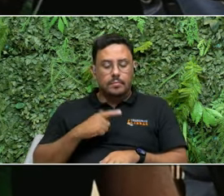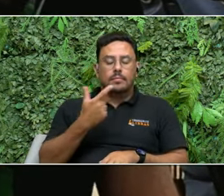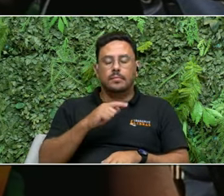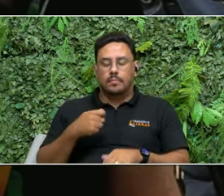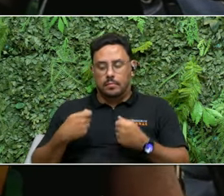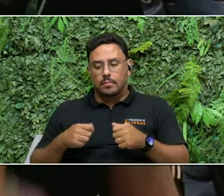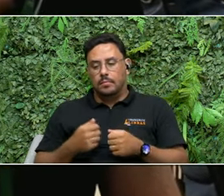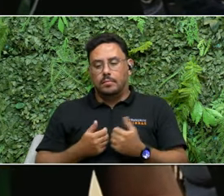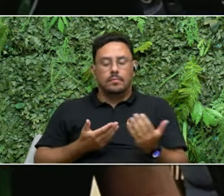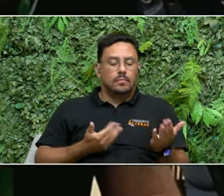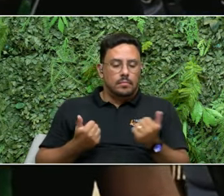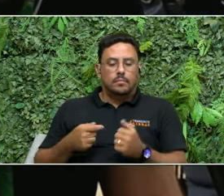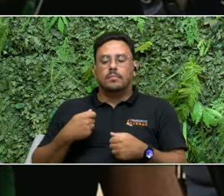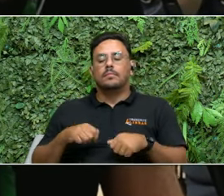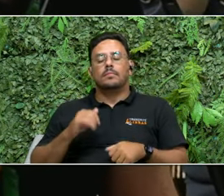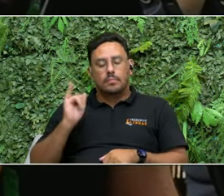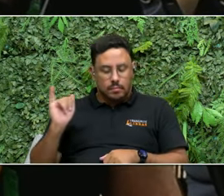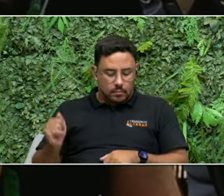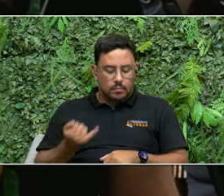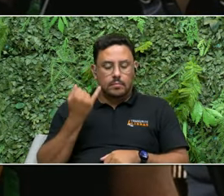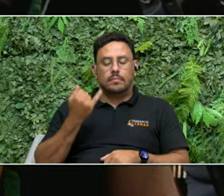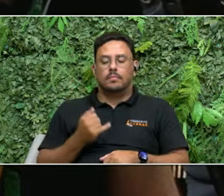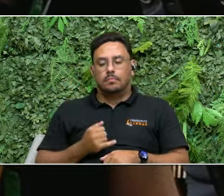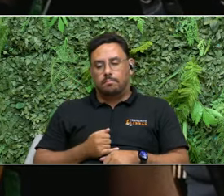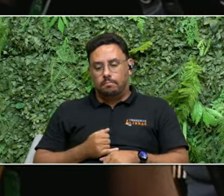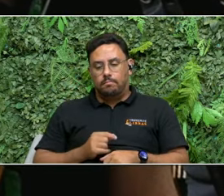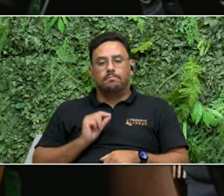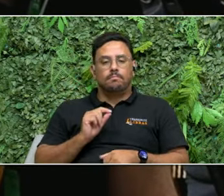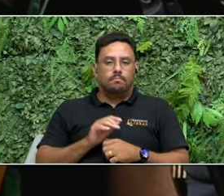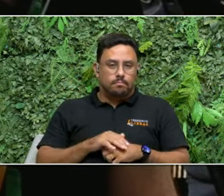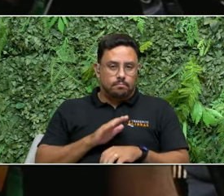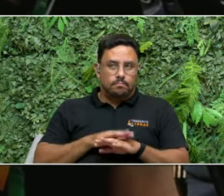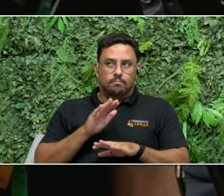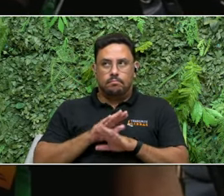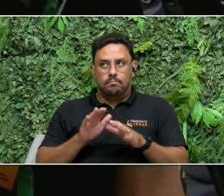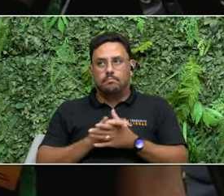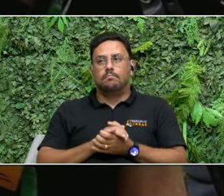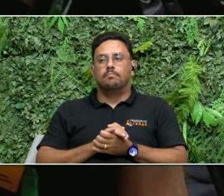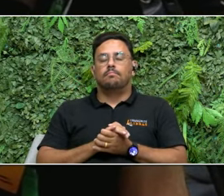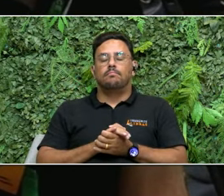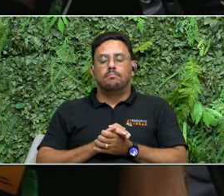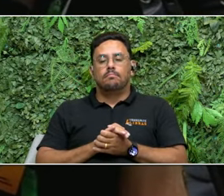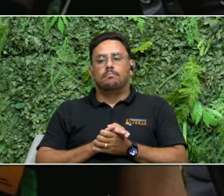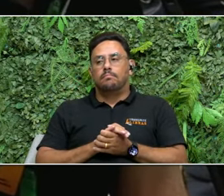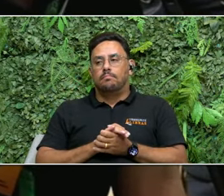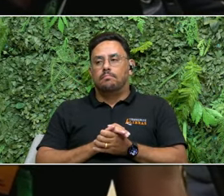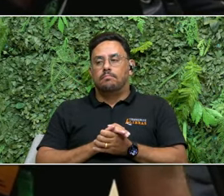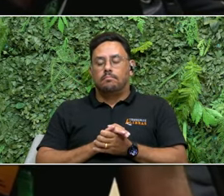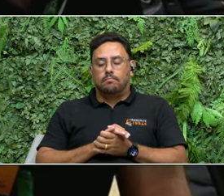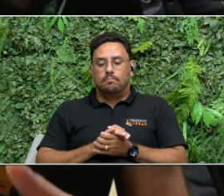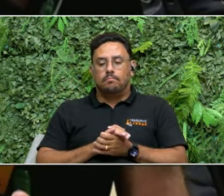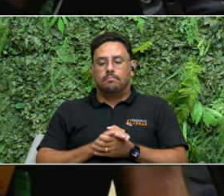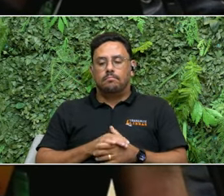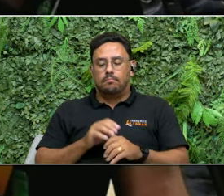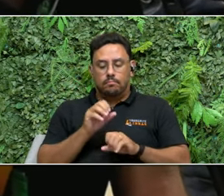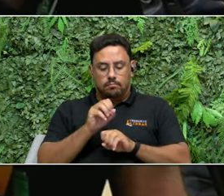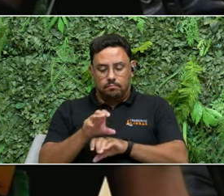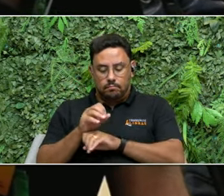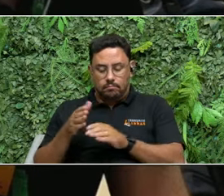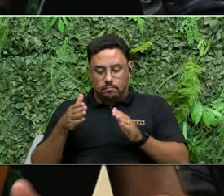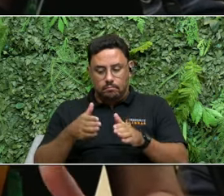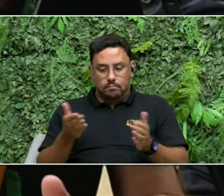jogar porque é um menino tem que ser aproveitado mas eh acho que o o o o o técnico ter chegado